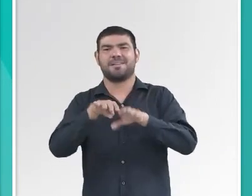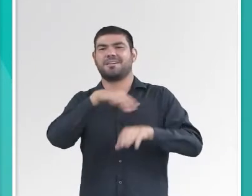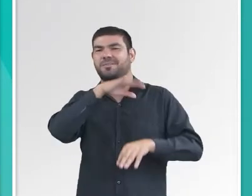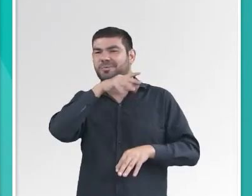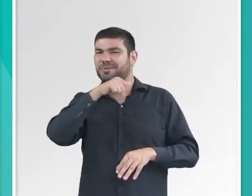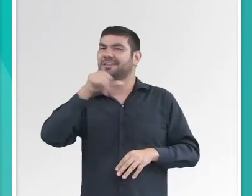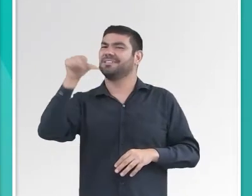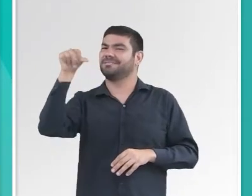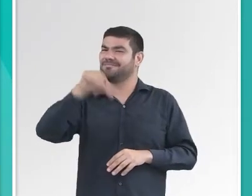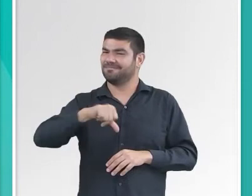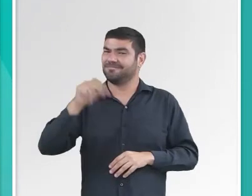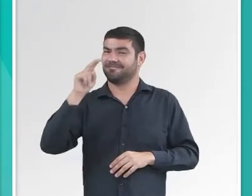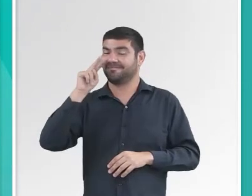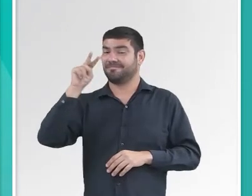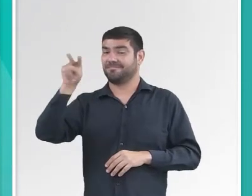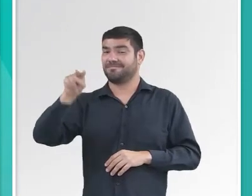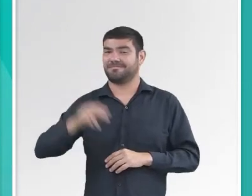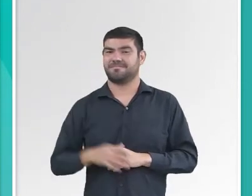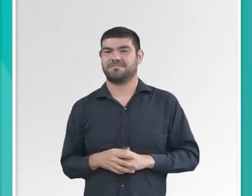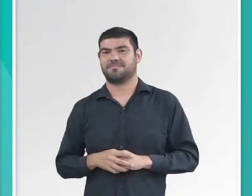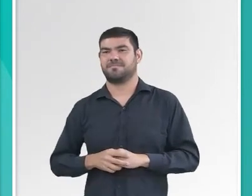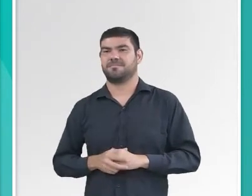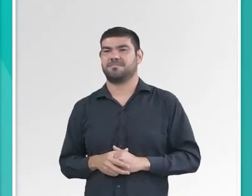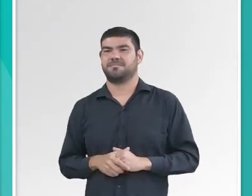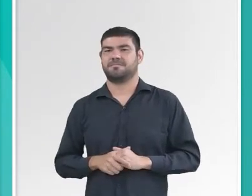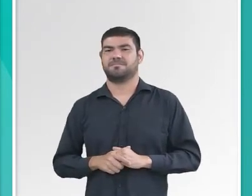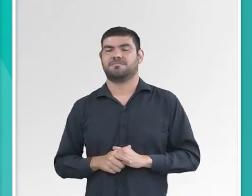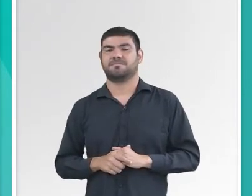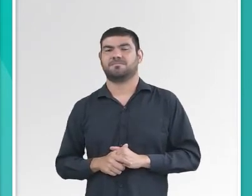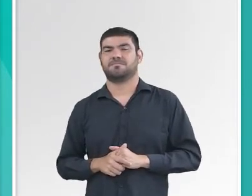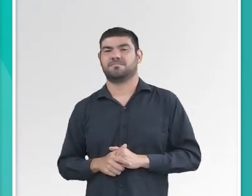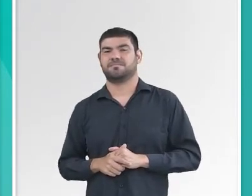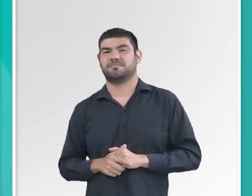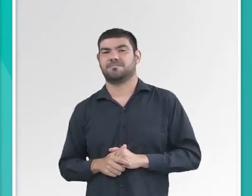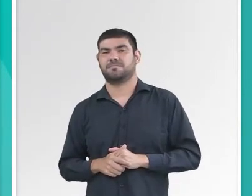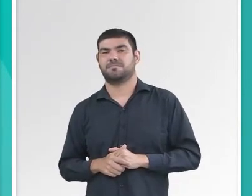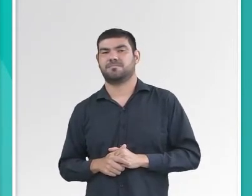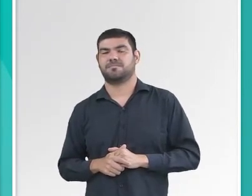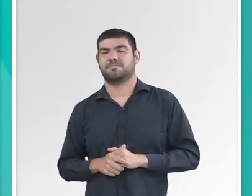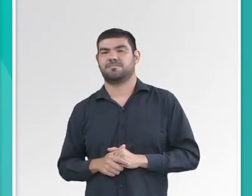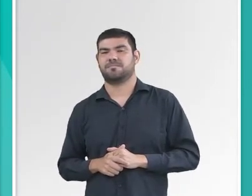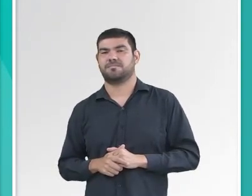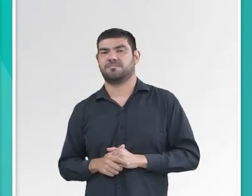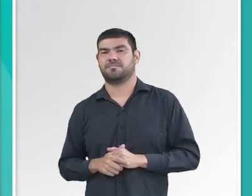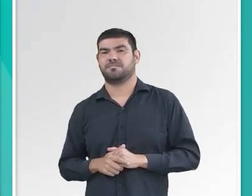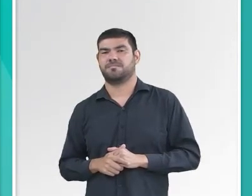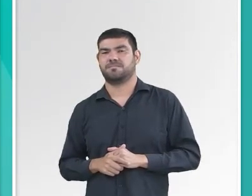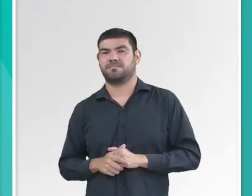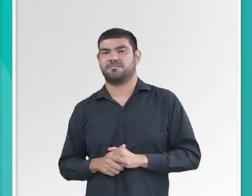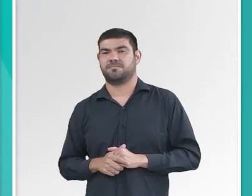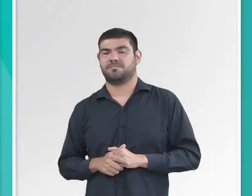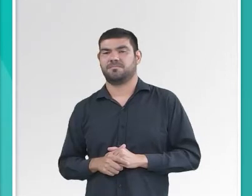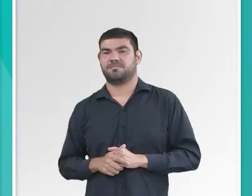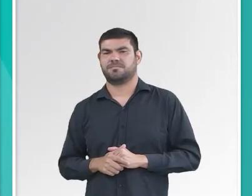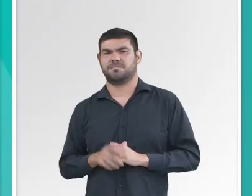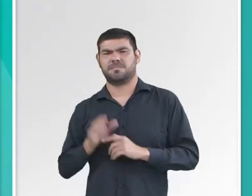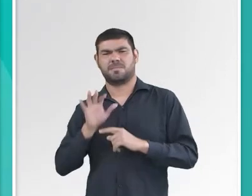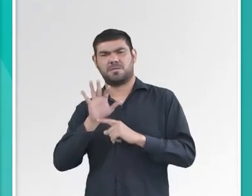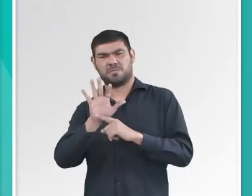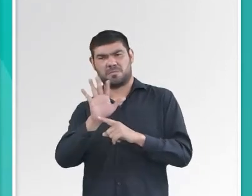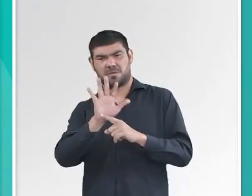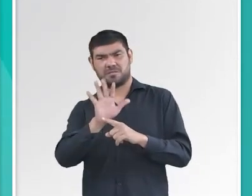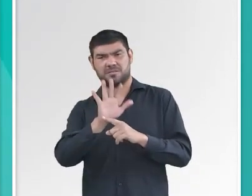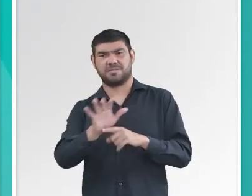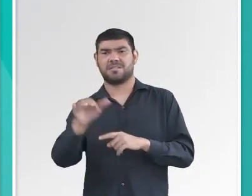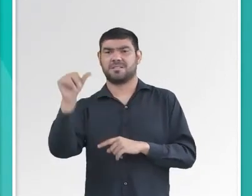uma visão de algo que não é positivo, de algo que é negativo. E perceba que apesar dele mostrar que é